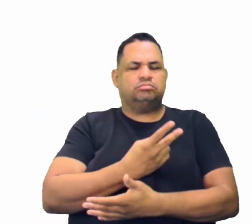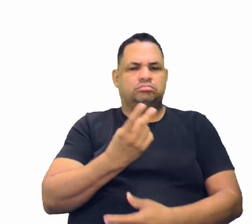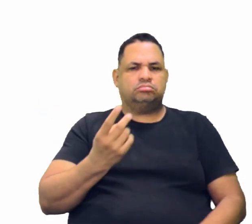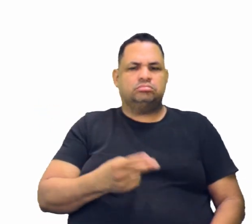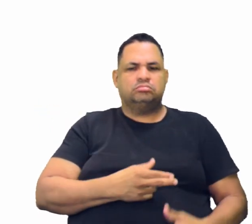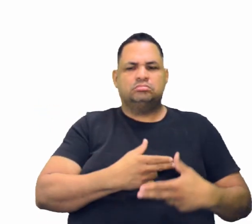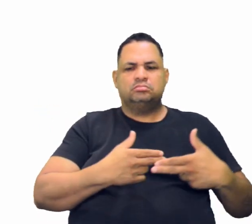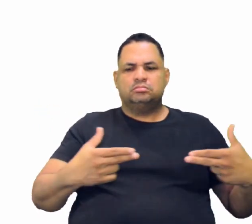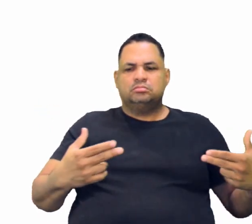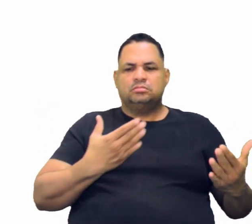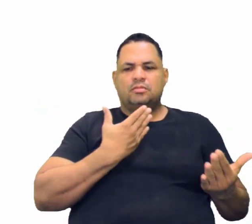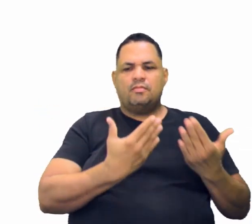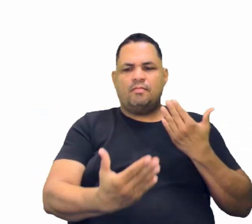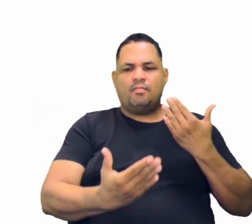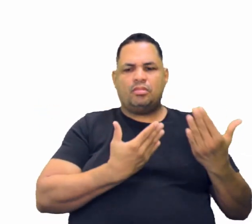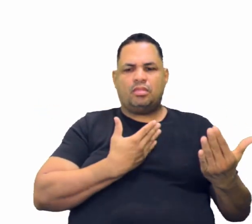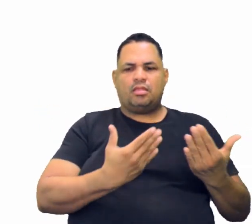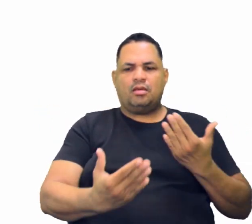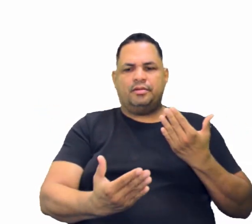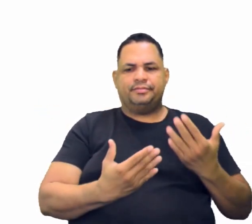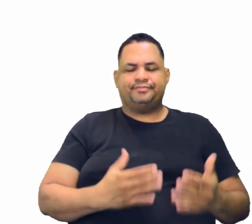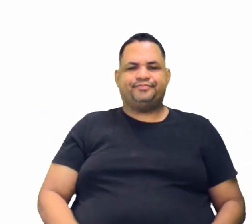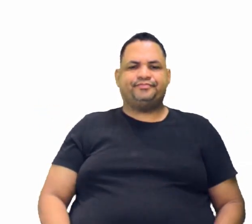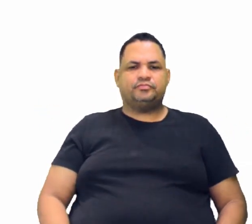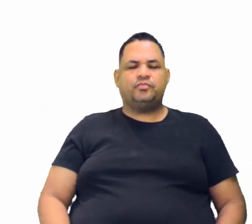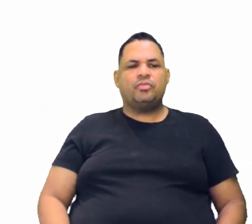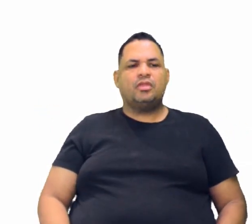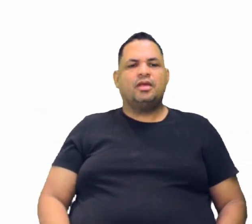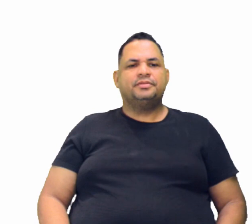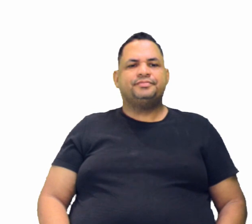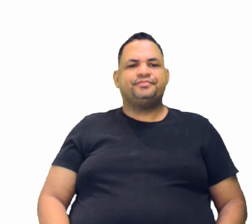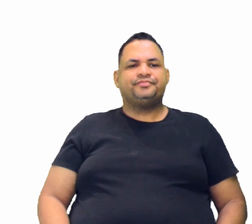Esse aí, o verbo haver está no sentido de